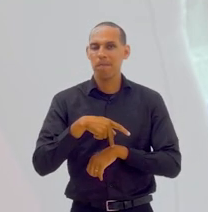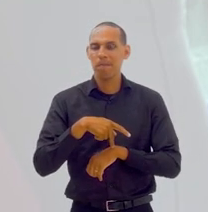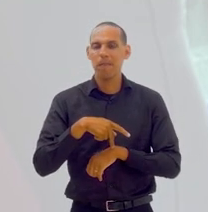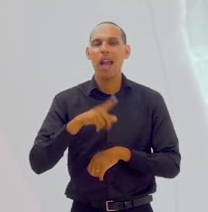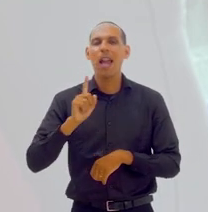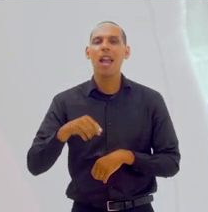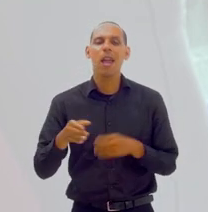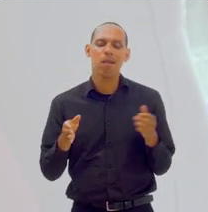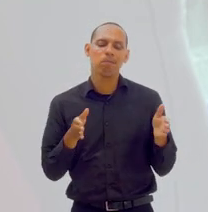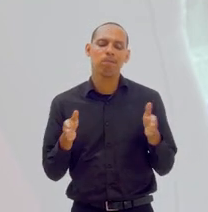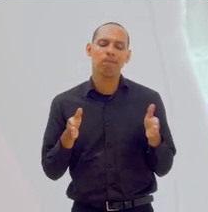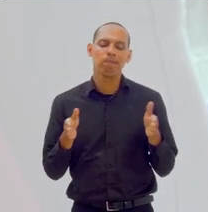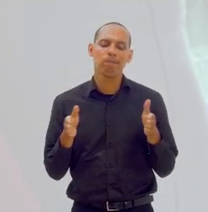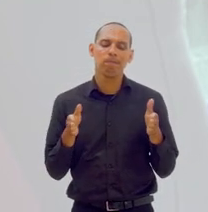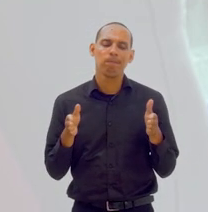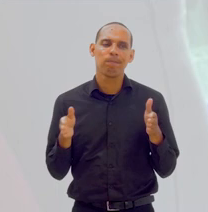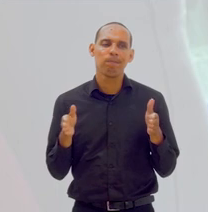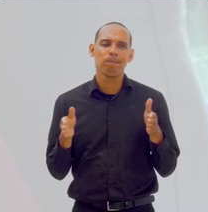que foram